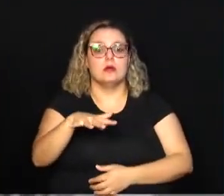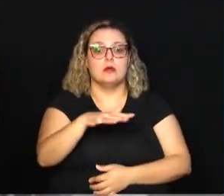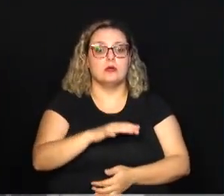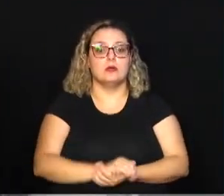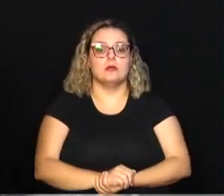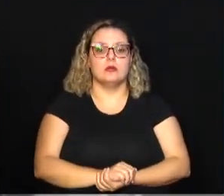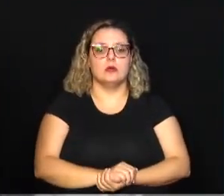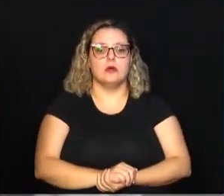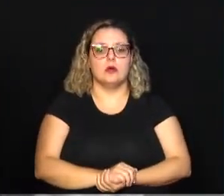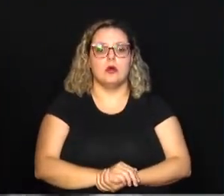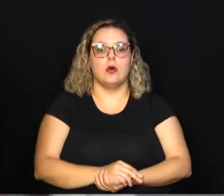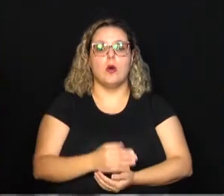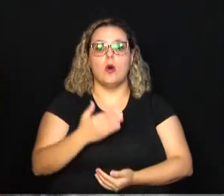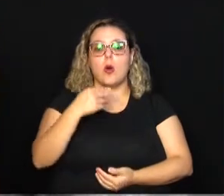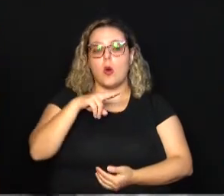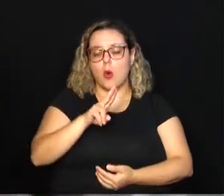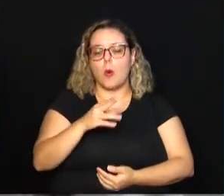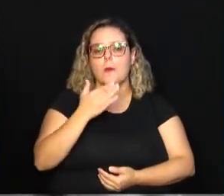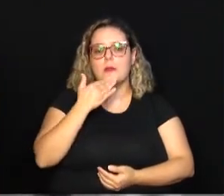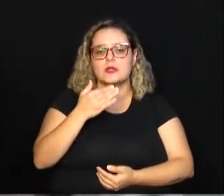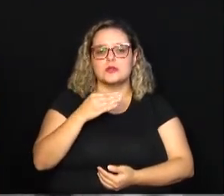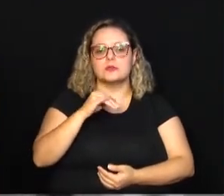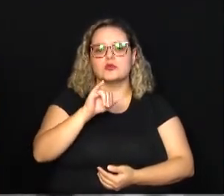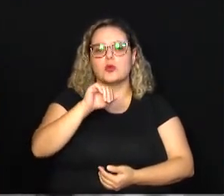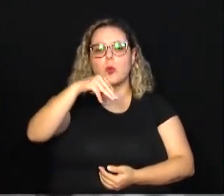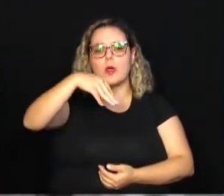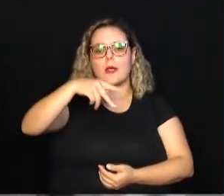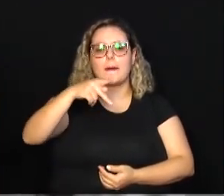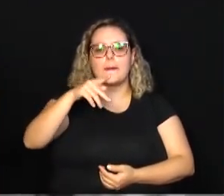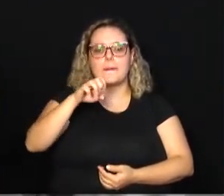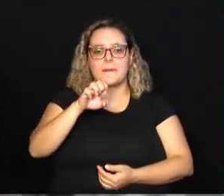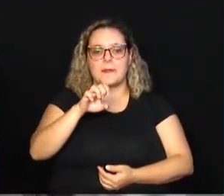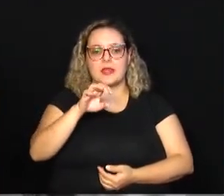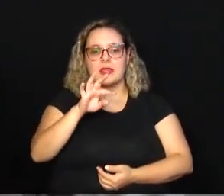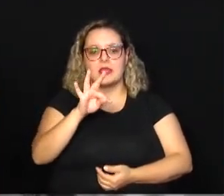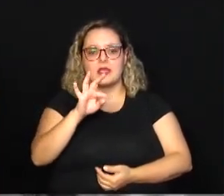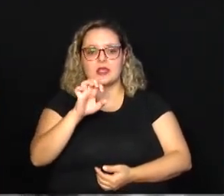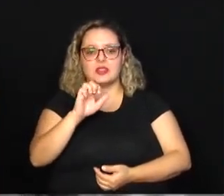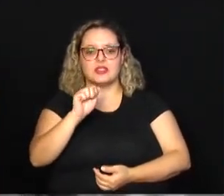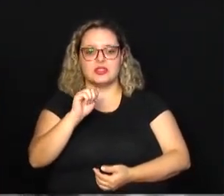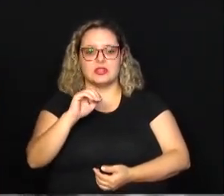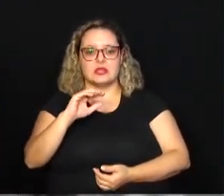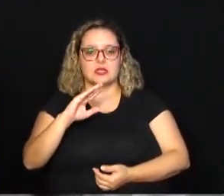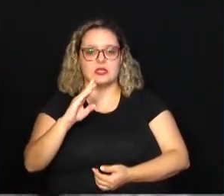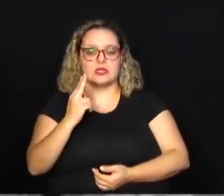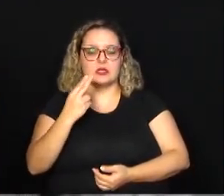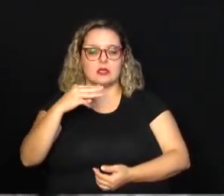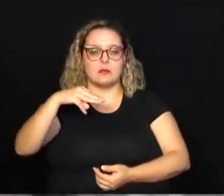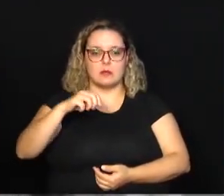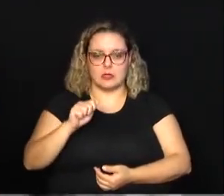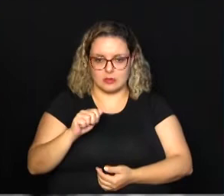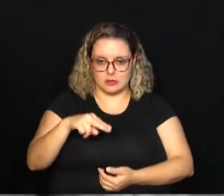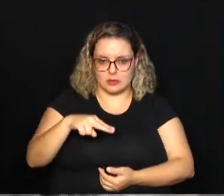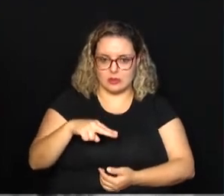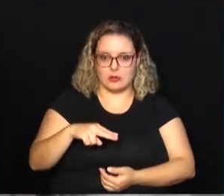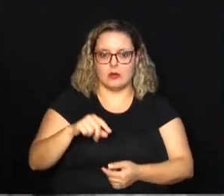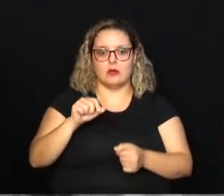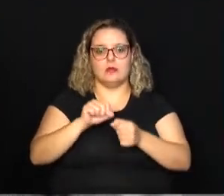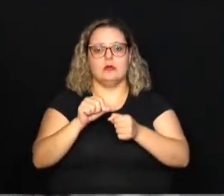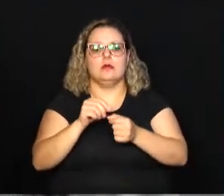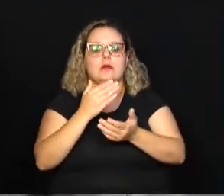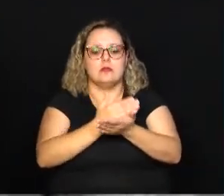tem um impeachment, ou nós vamos ter que criar uma estrutura paralela, que é montar um grande consórcio dos